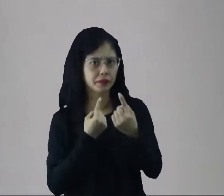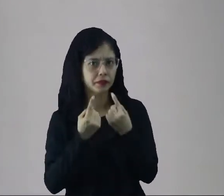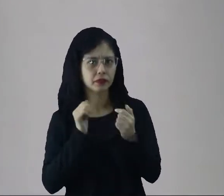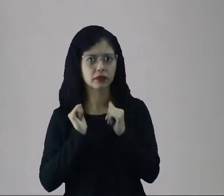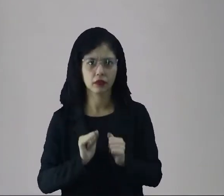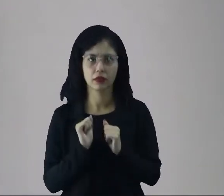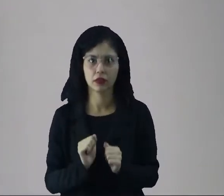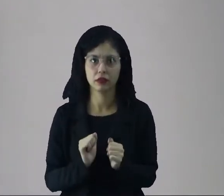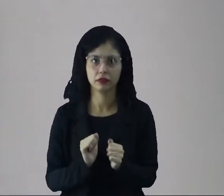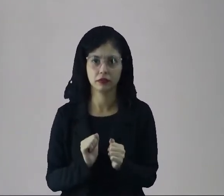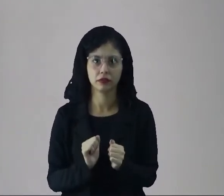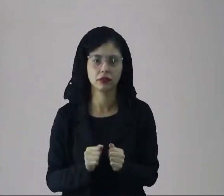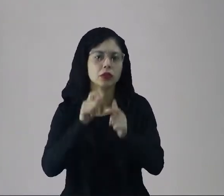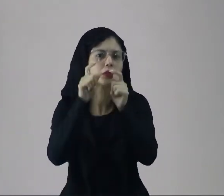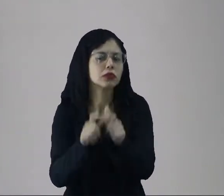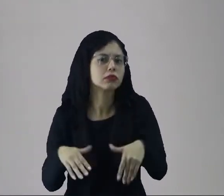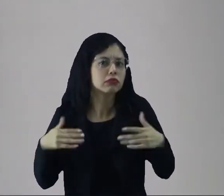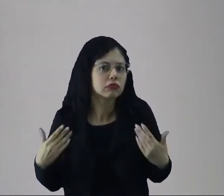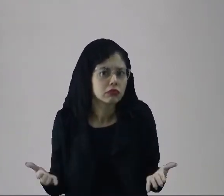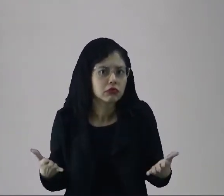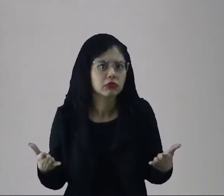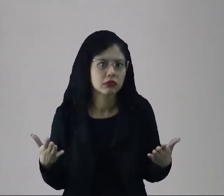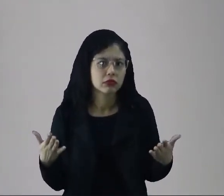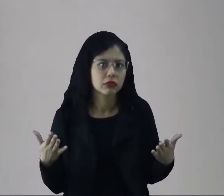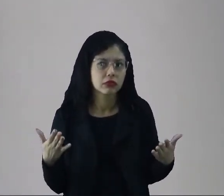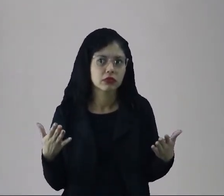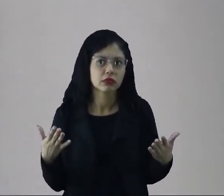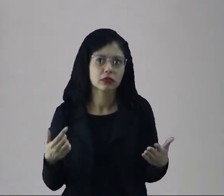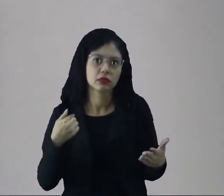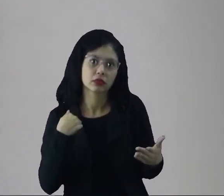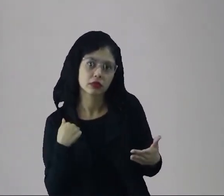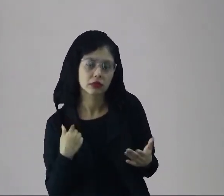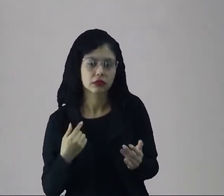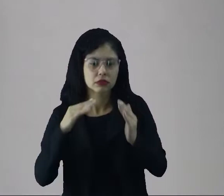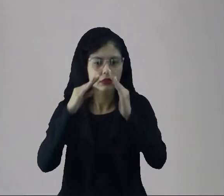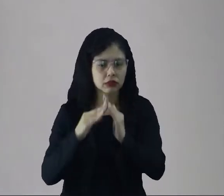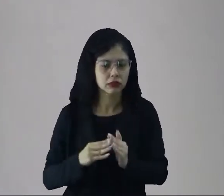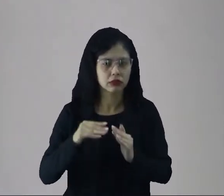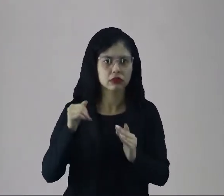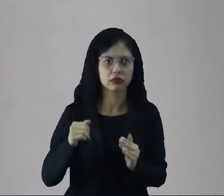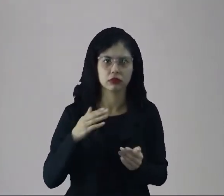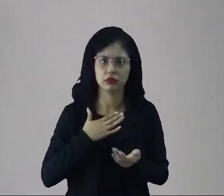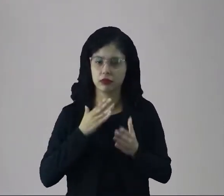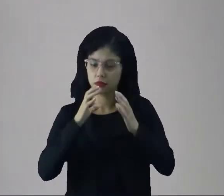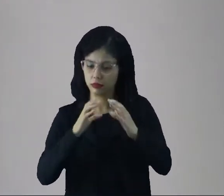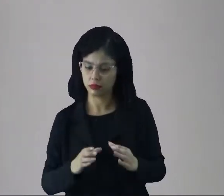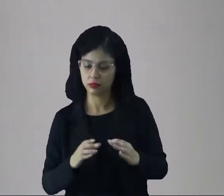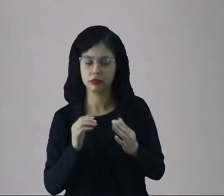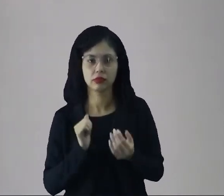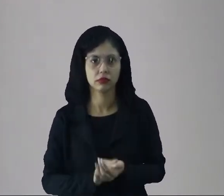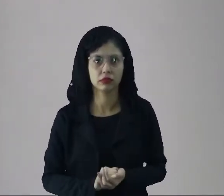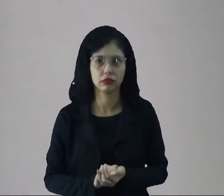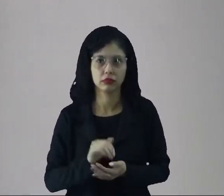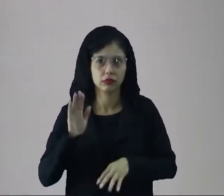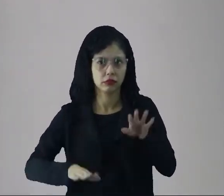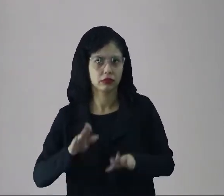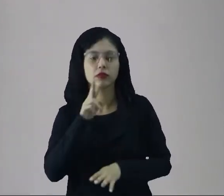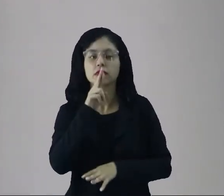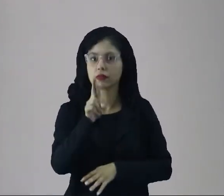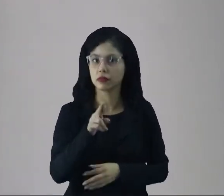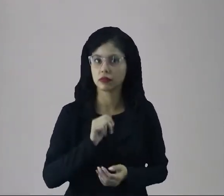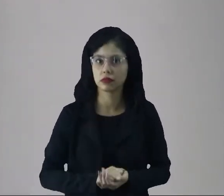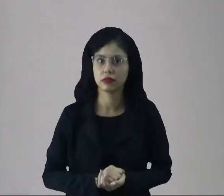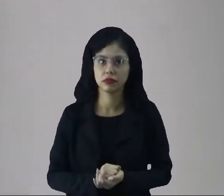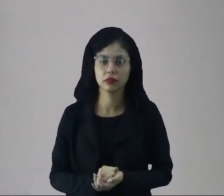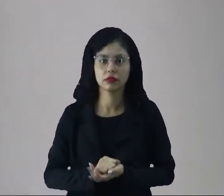conversando você pode dizer assim, tu tá onde? Se você disser, eu estou no meu bairro, às vezes você